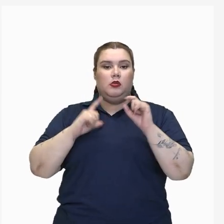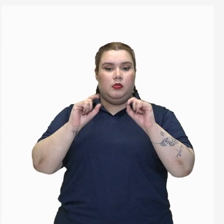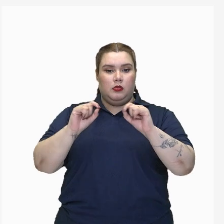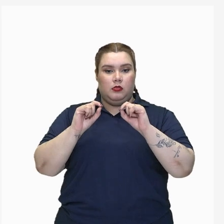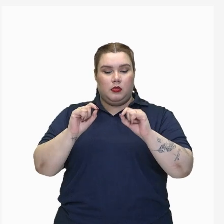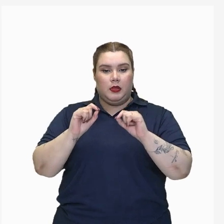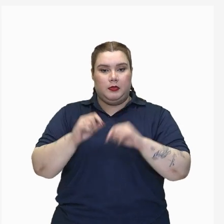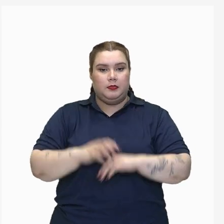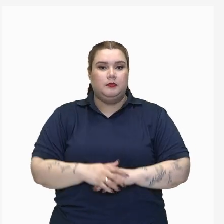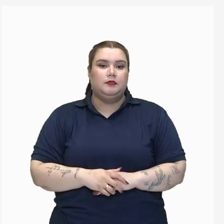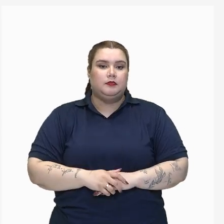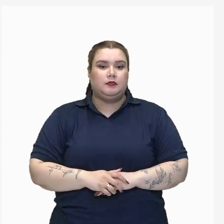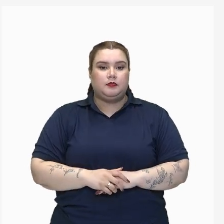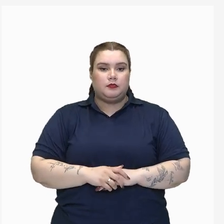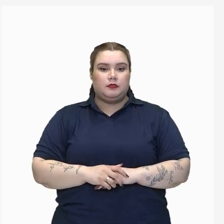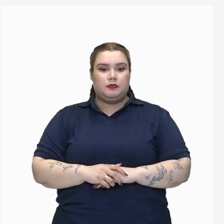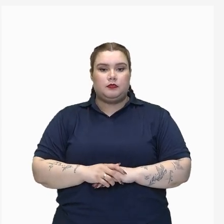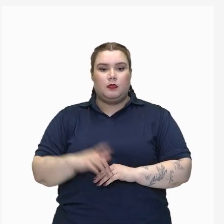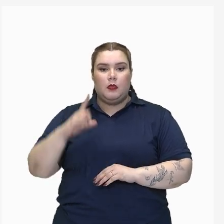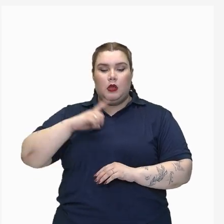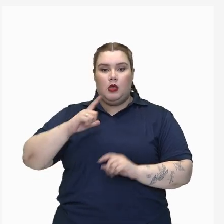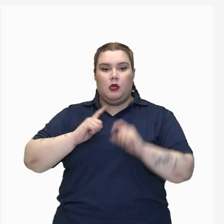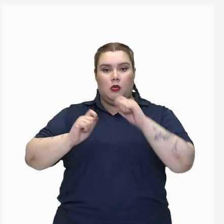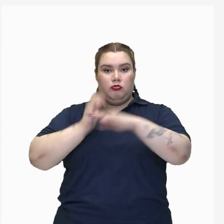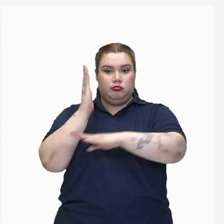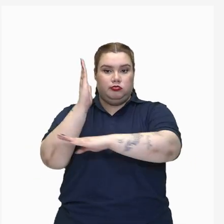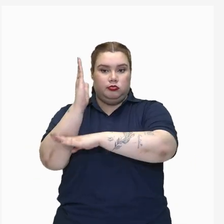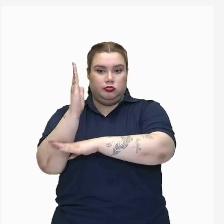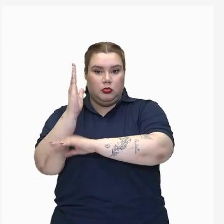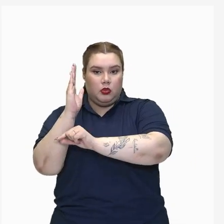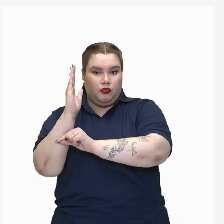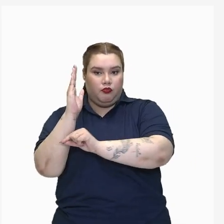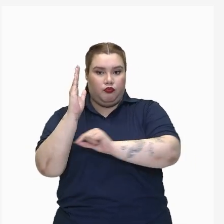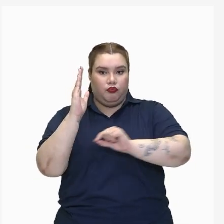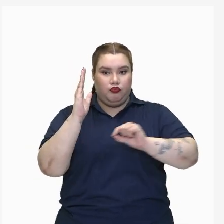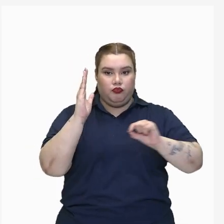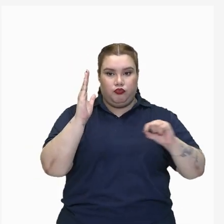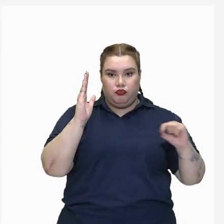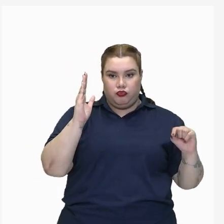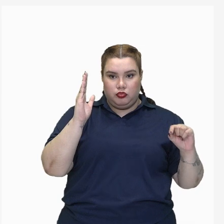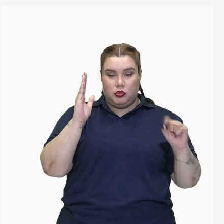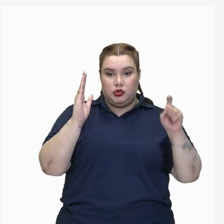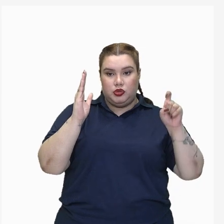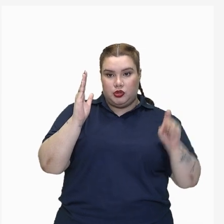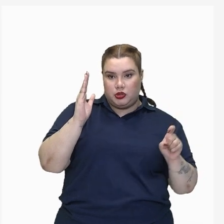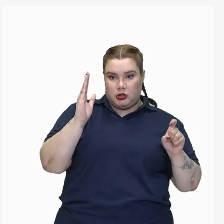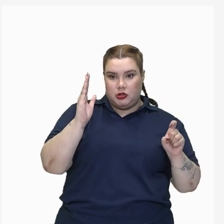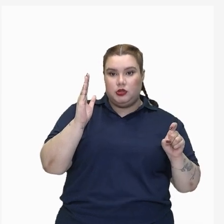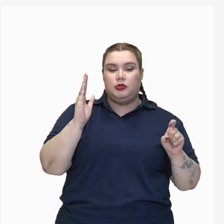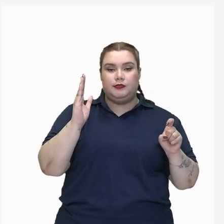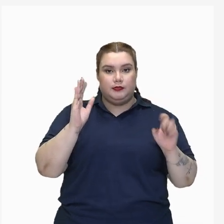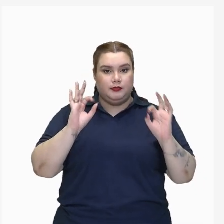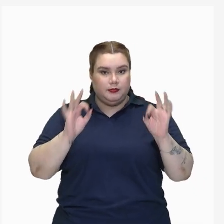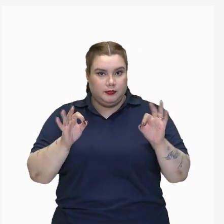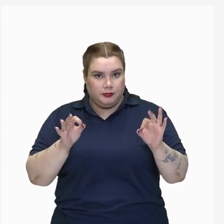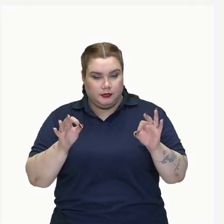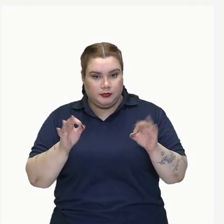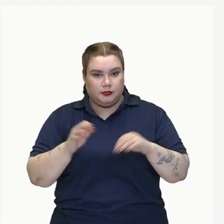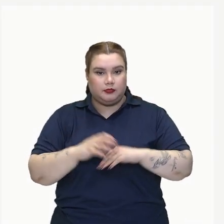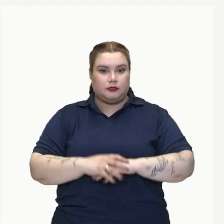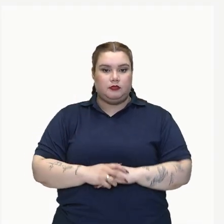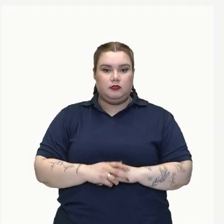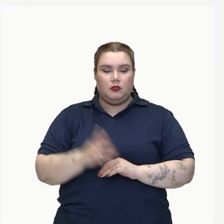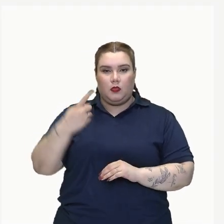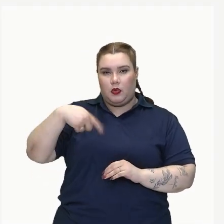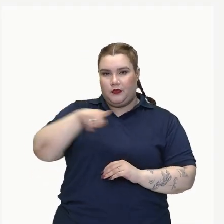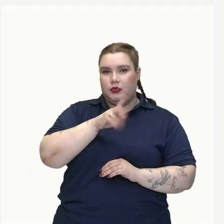é esse eixo horizontal, né? Também chamado de eixo X, tá? É bastante familiar